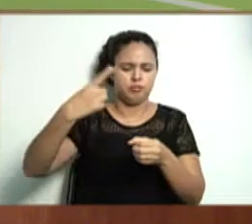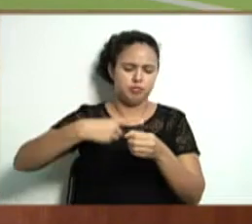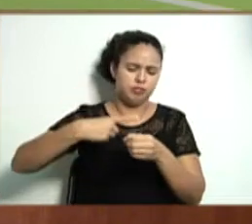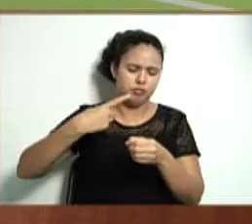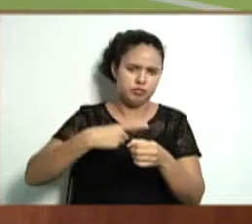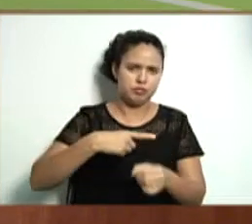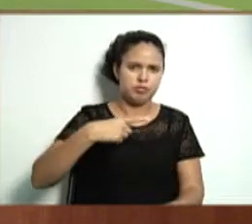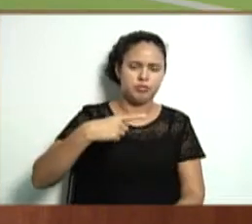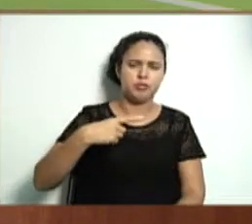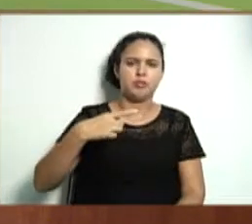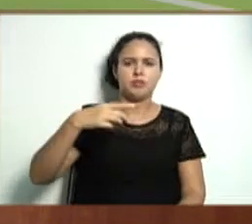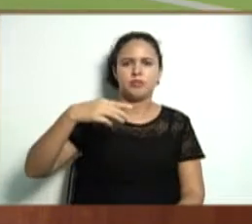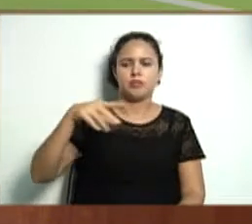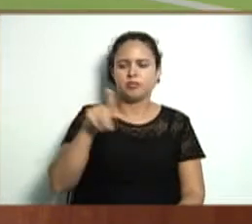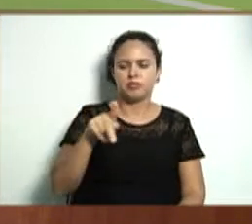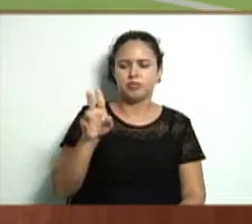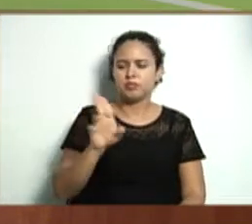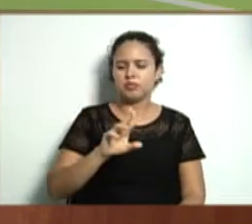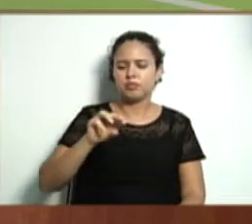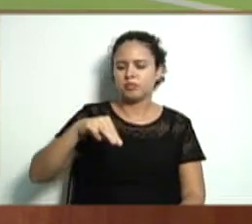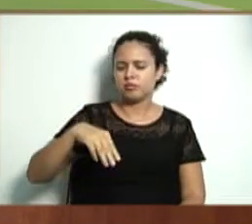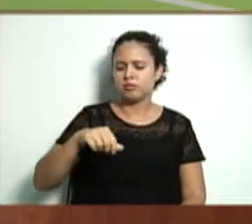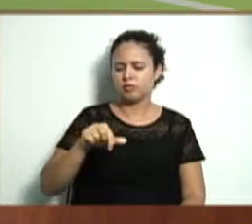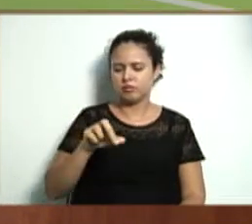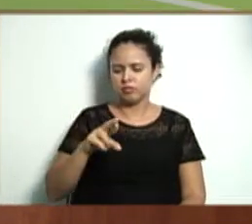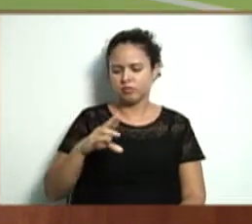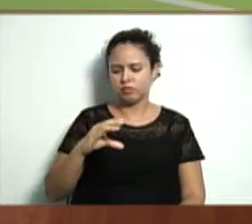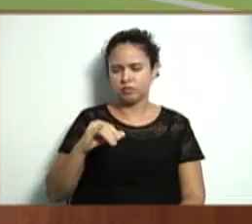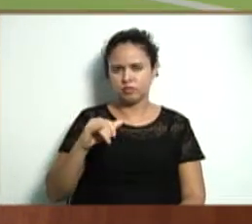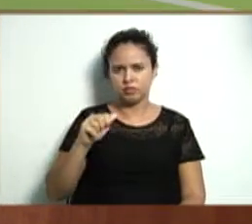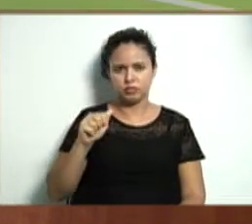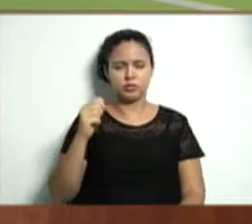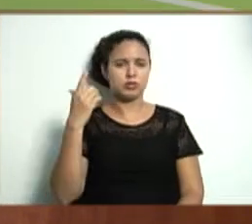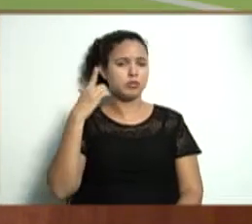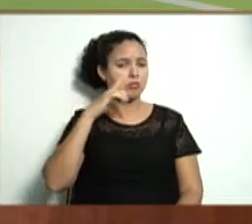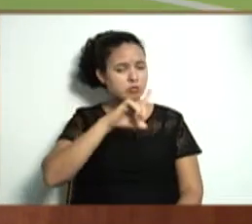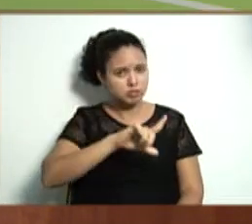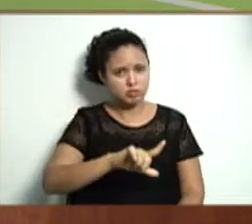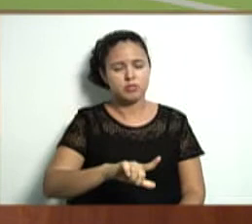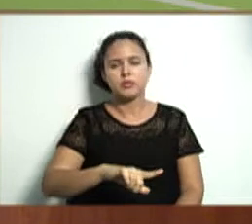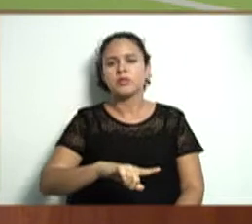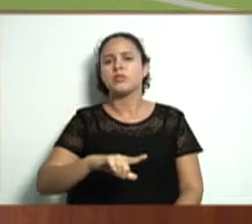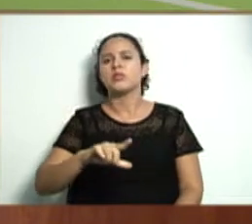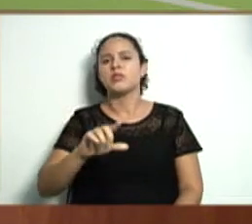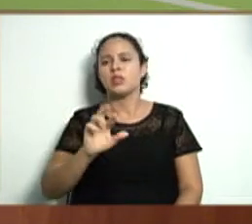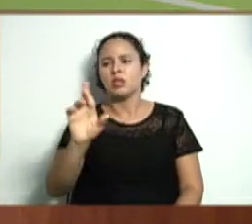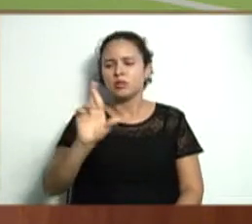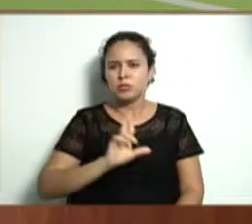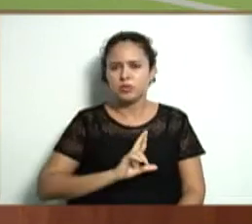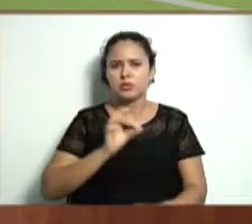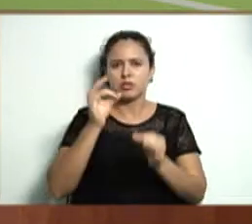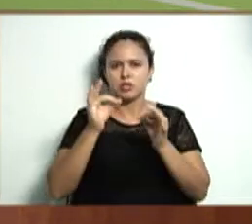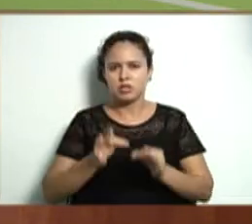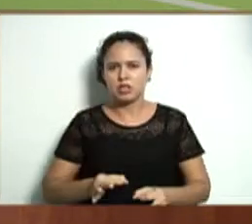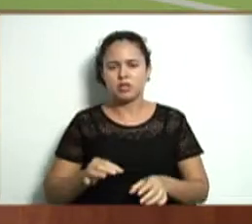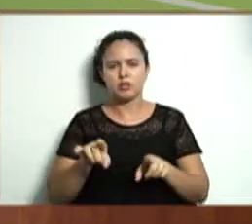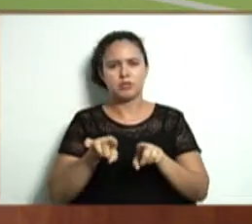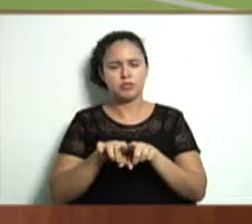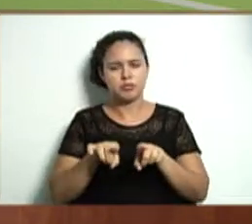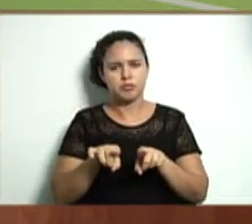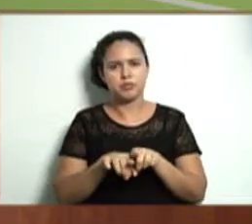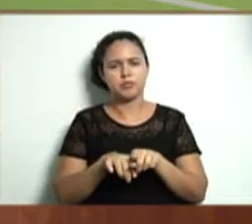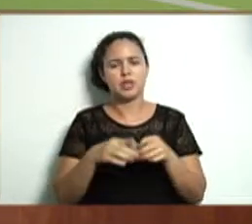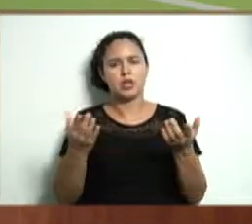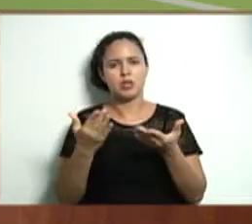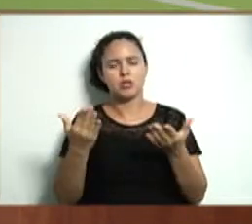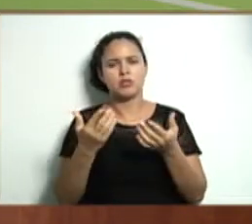Londrina, também postou que os meninos acertaram. Meninos e meninas, parabéns para você, estudante. Agora nós vamos